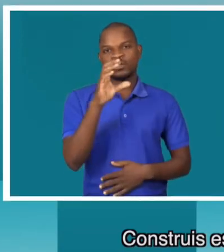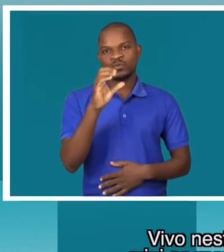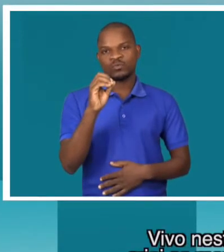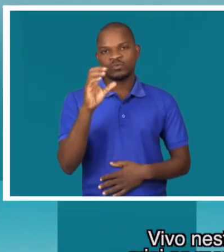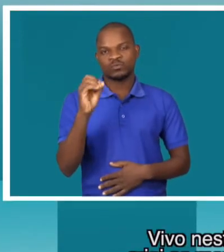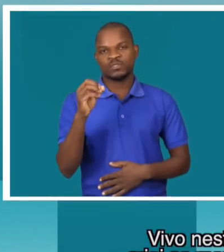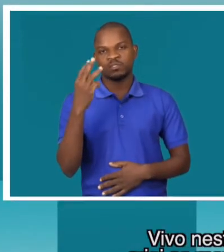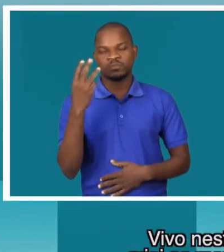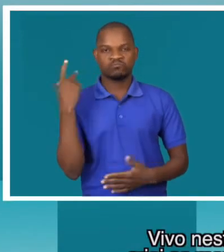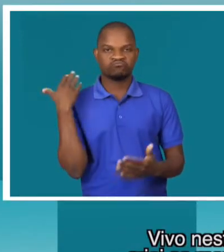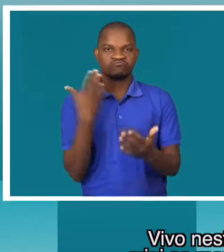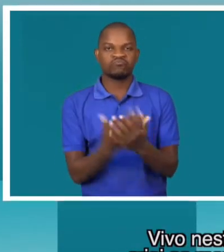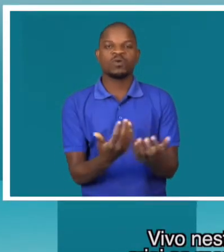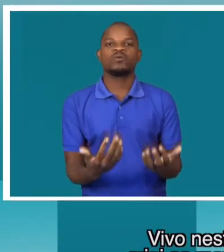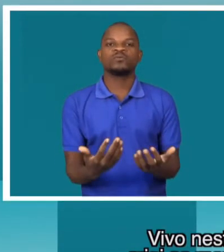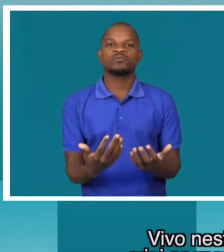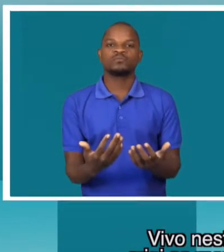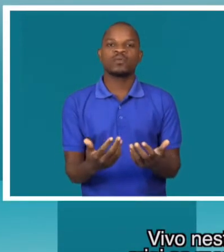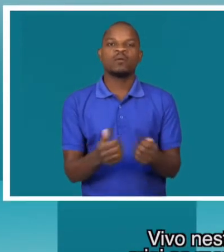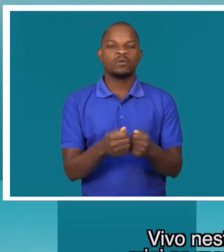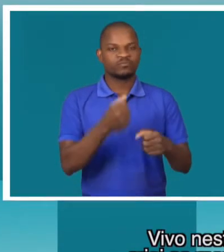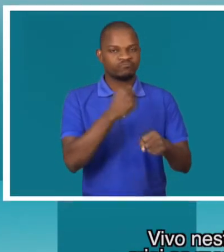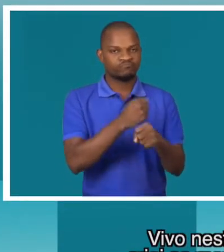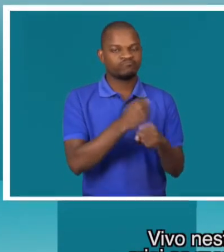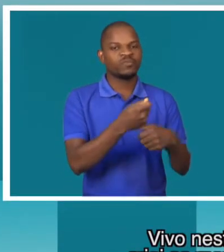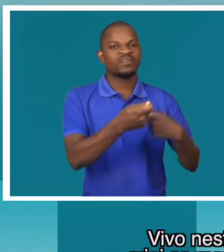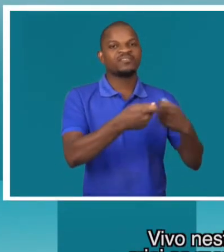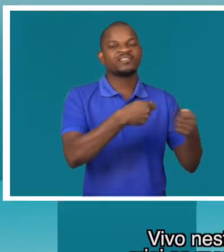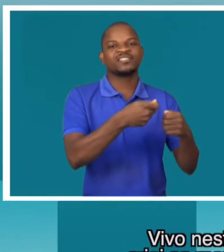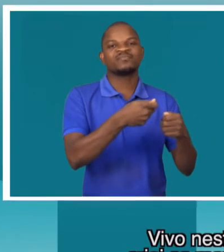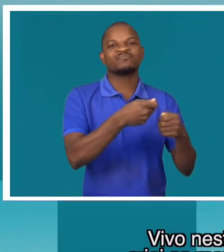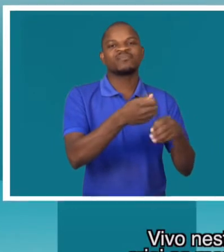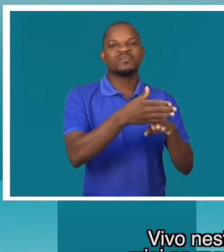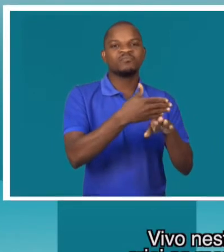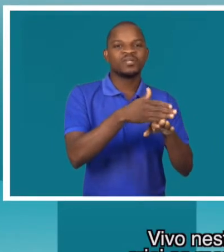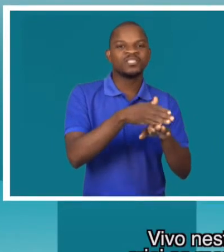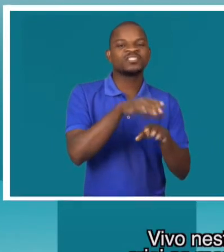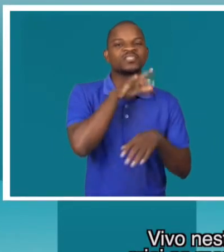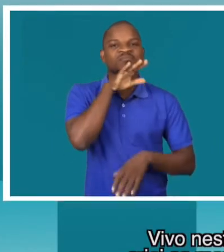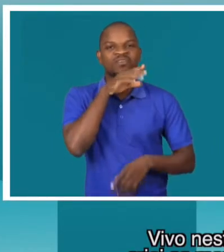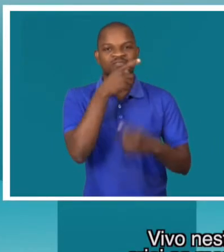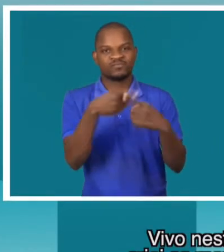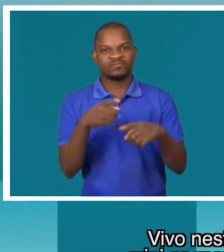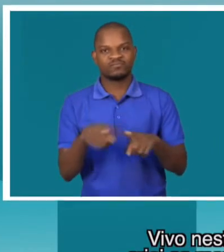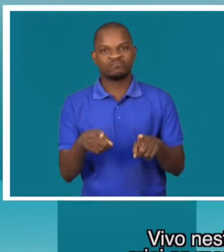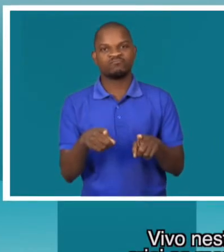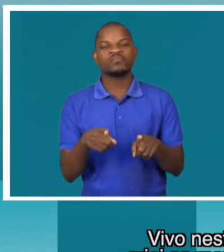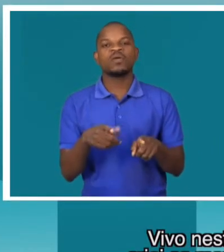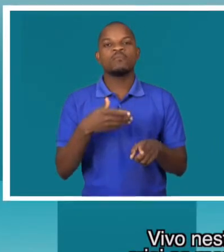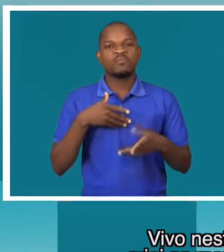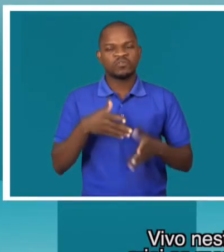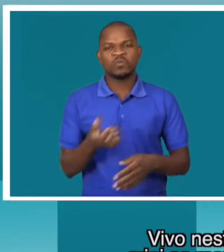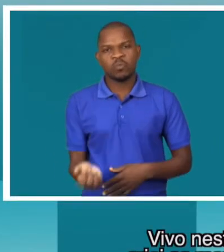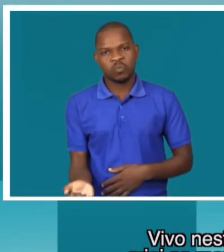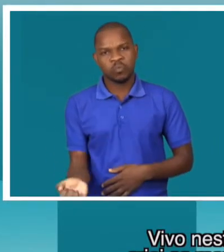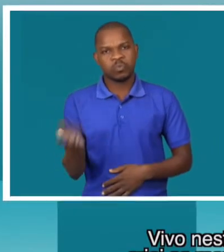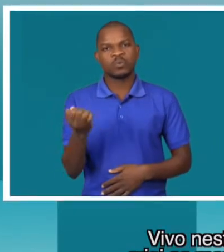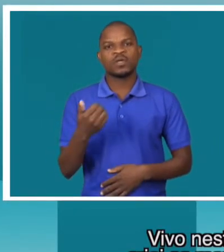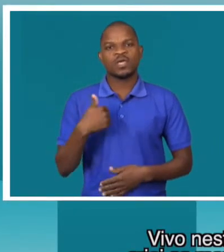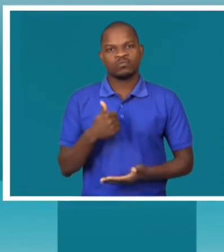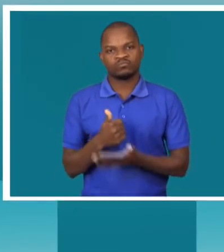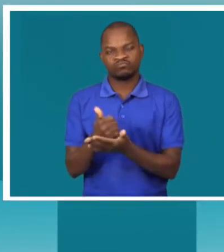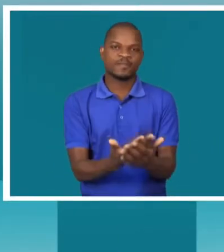Estou aqui nesta casa vendendo marisco. Vivo através de marisco. Fiz crescer os meus filhos